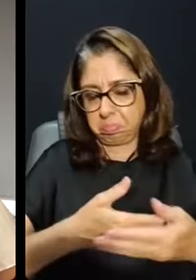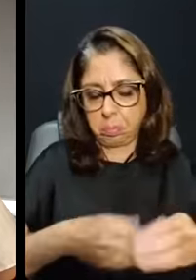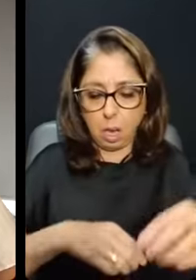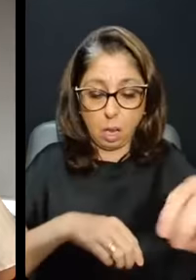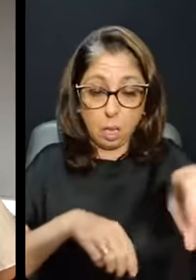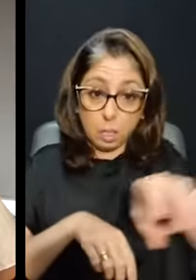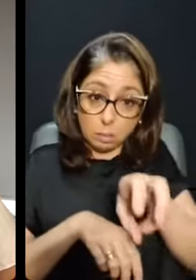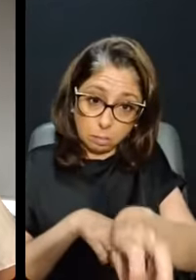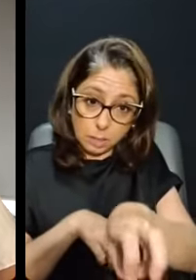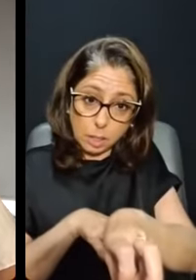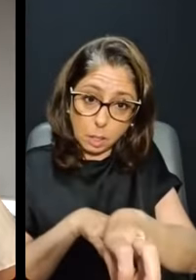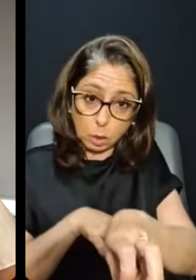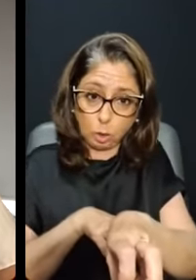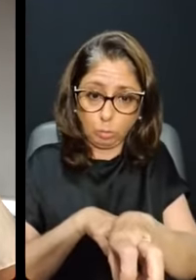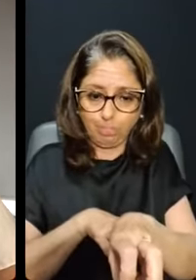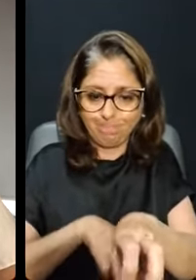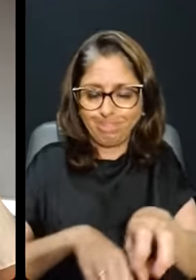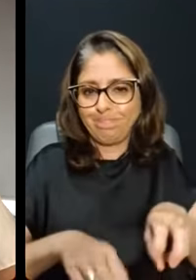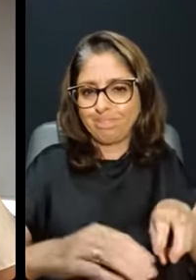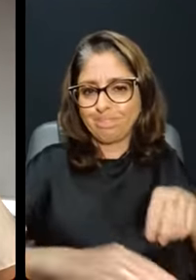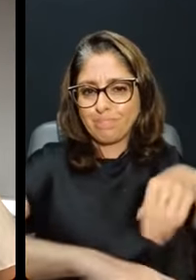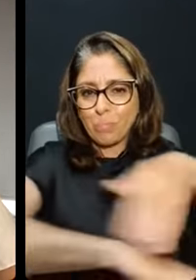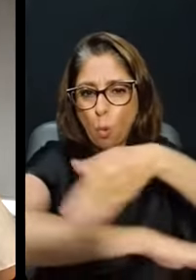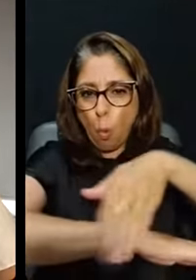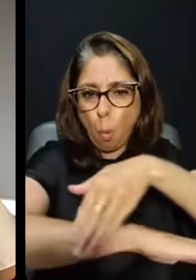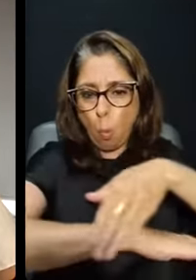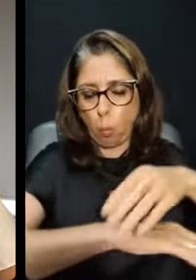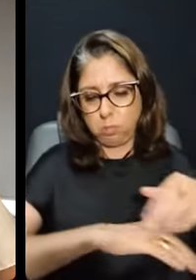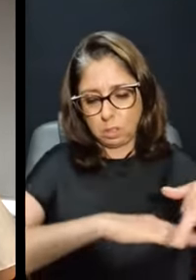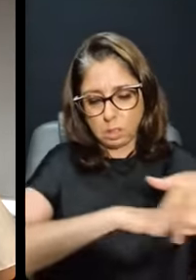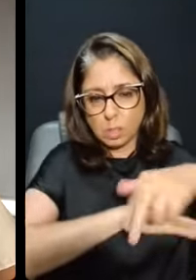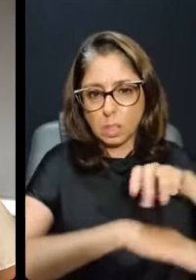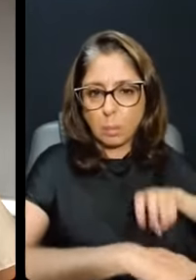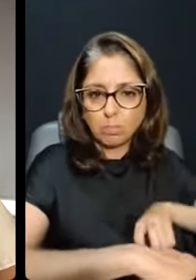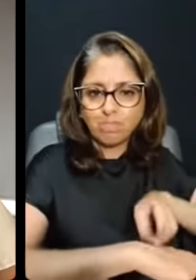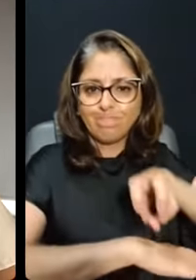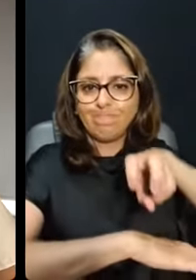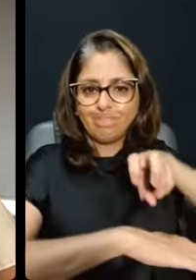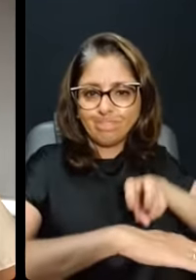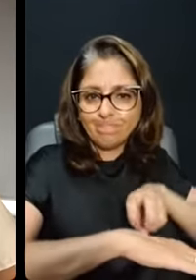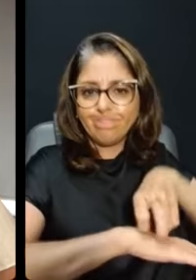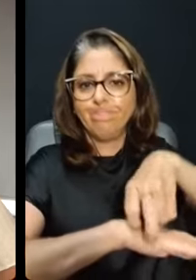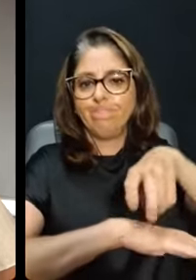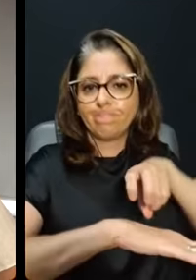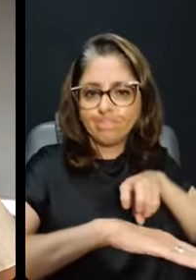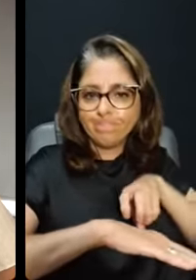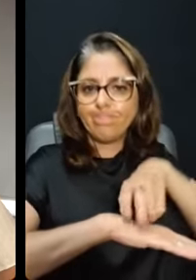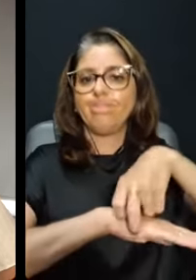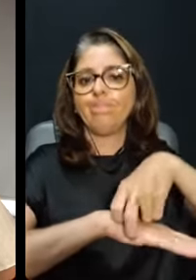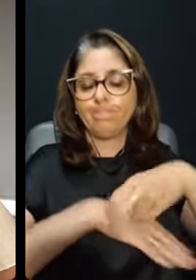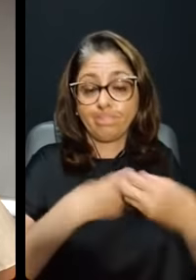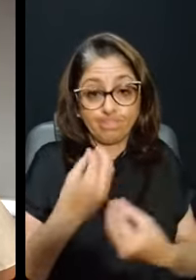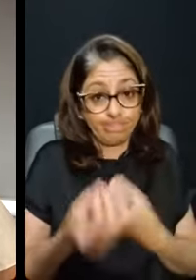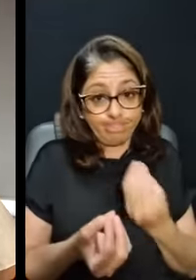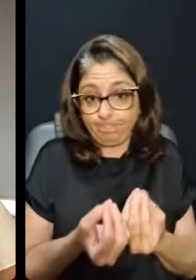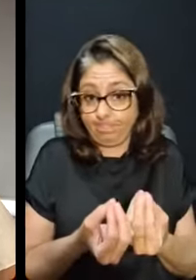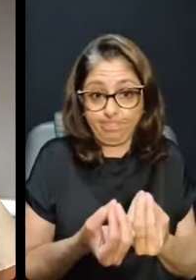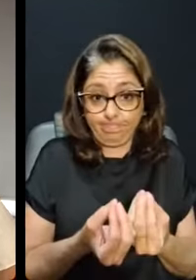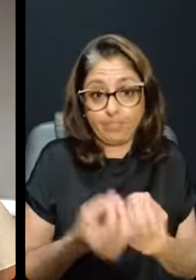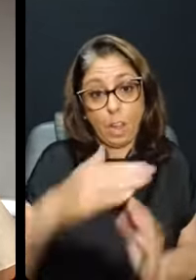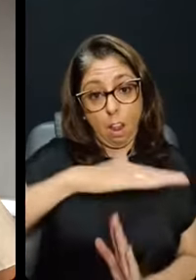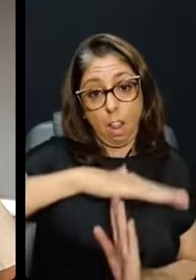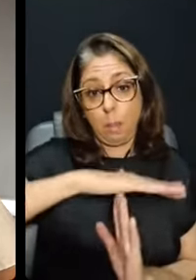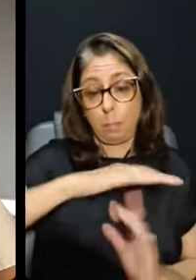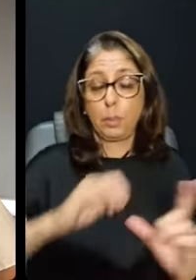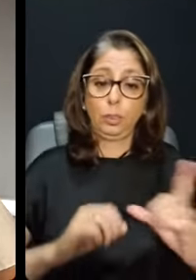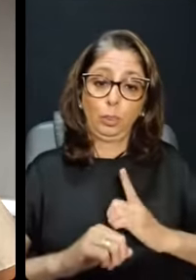pouco sobre isso, né? Quer dizer, que a gente não precisa necessariamente ter uma pessoa do lado